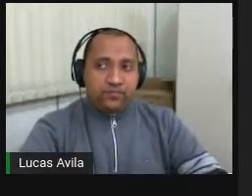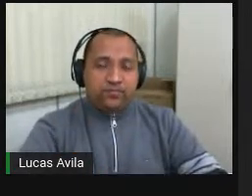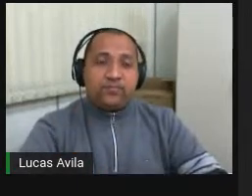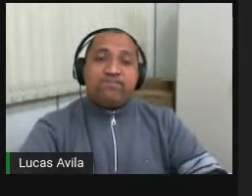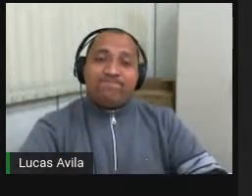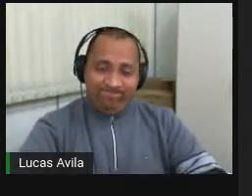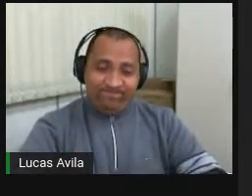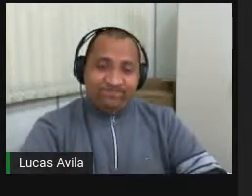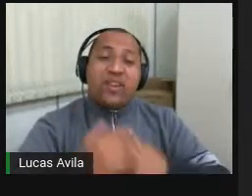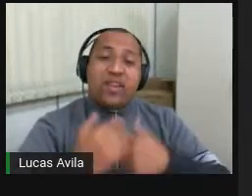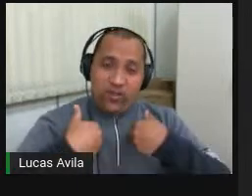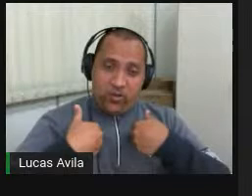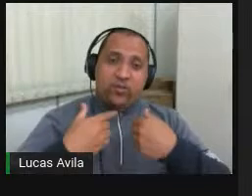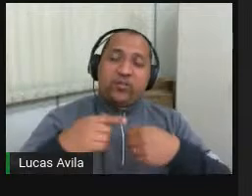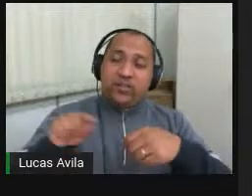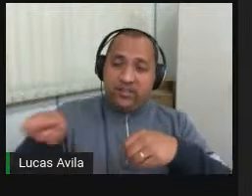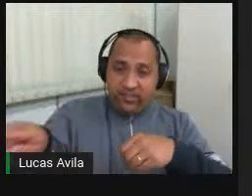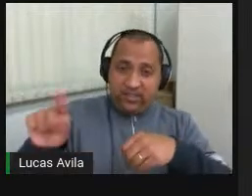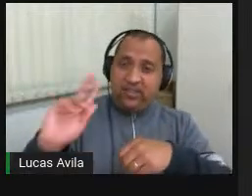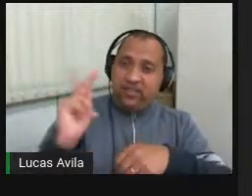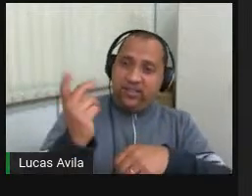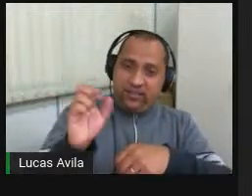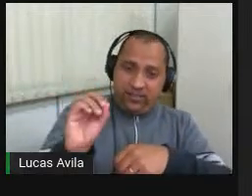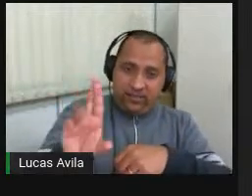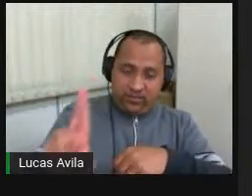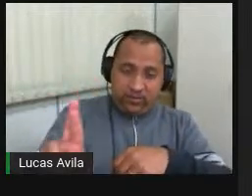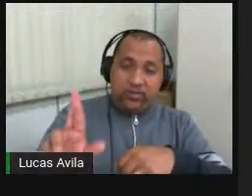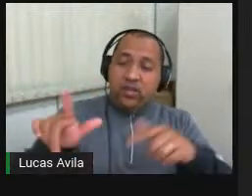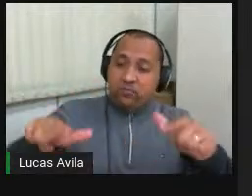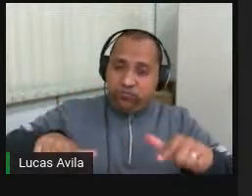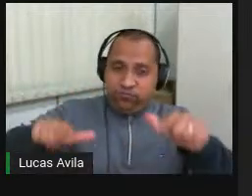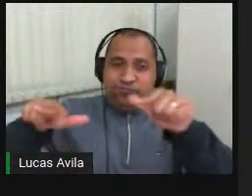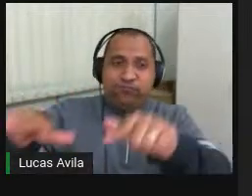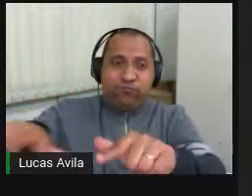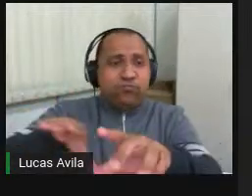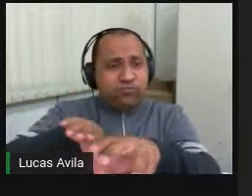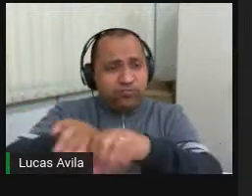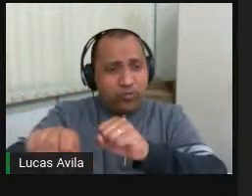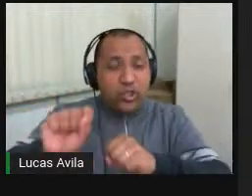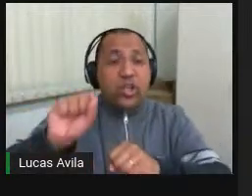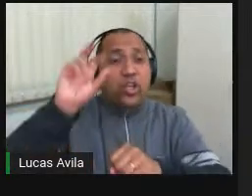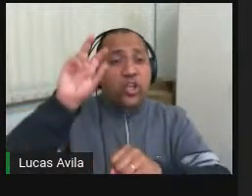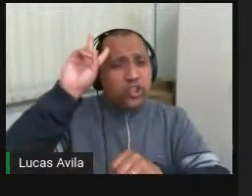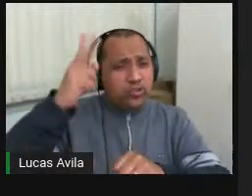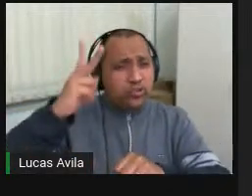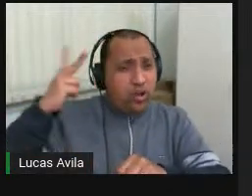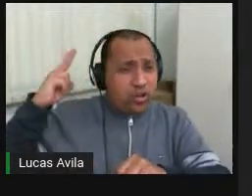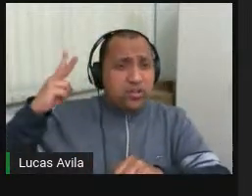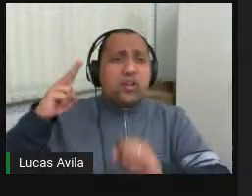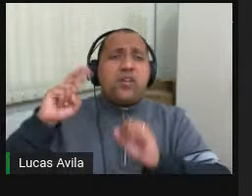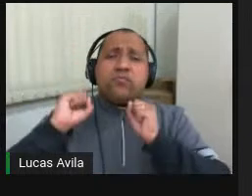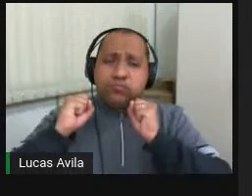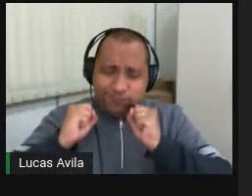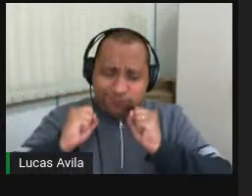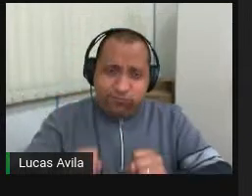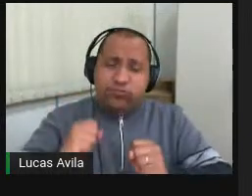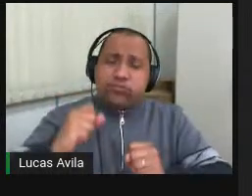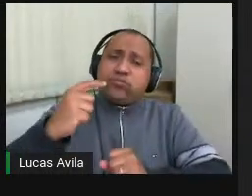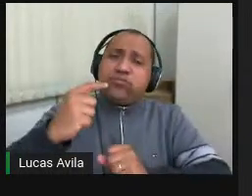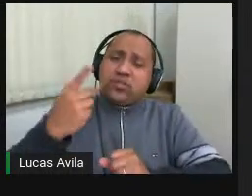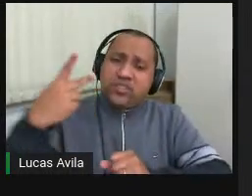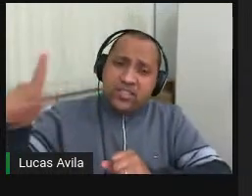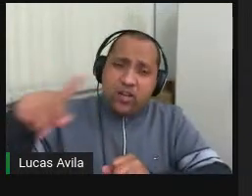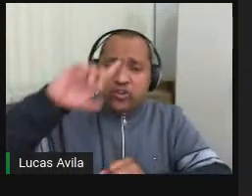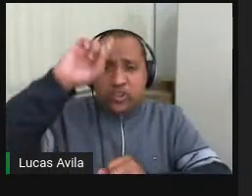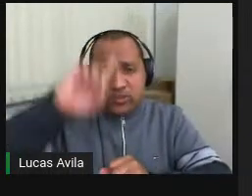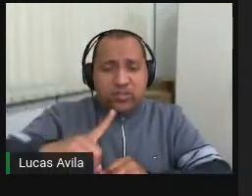Confiro a Hector Júnior Zapata Paixão o grau de licenciado em História para que possa usufruir de todos os direitos